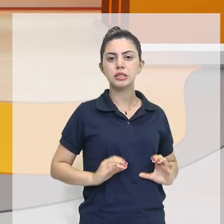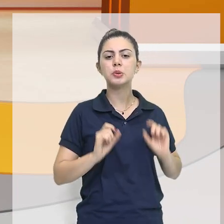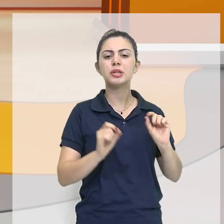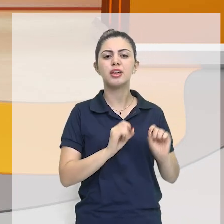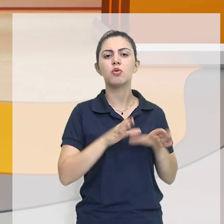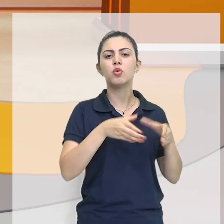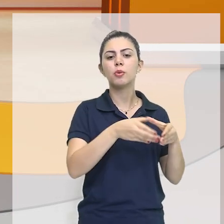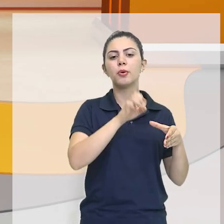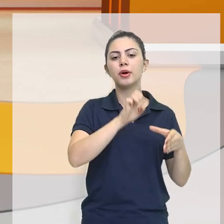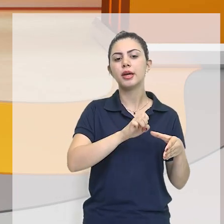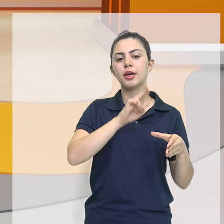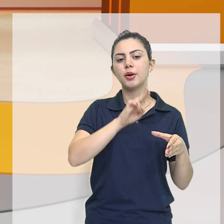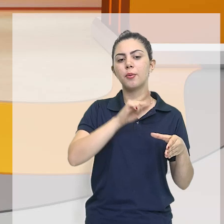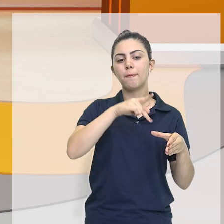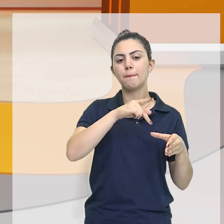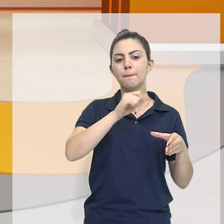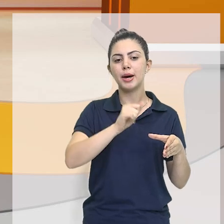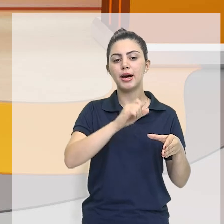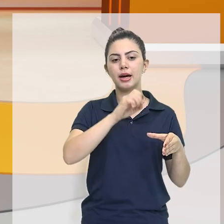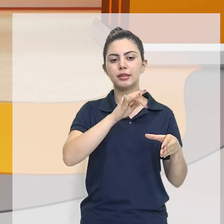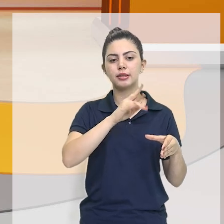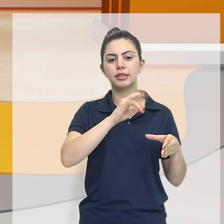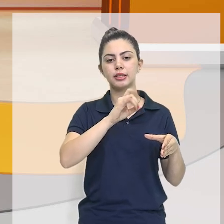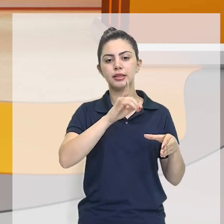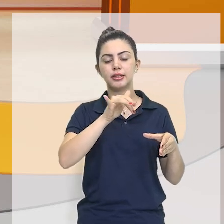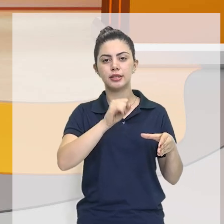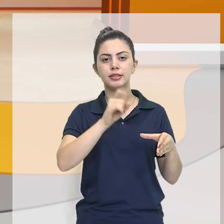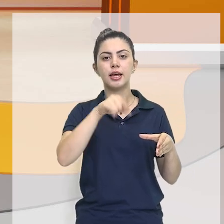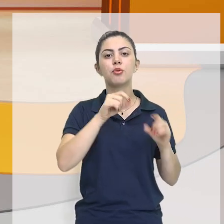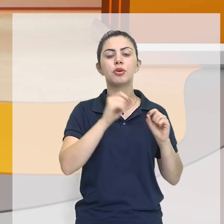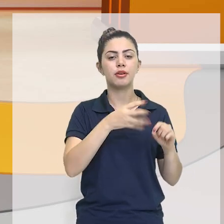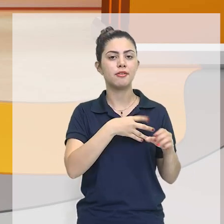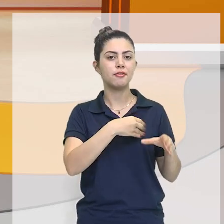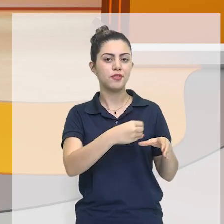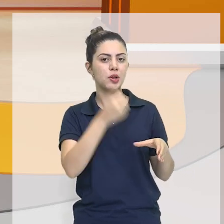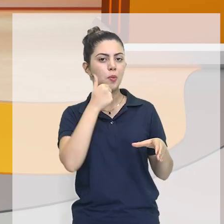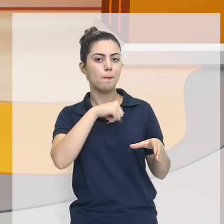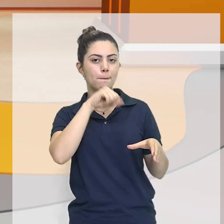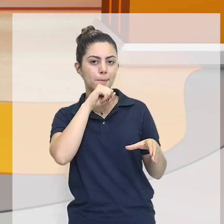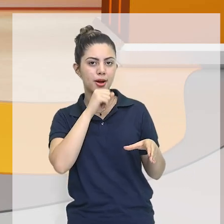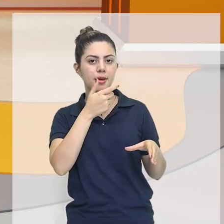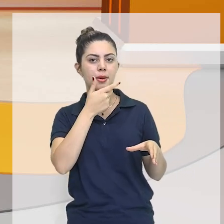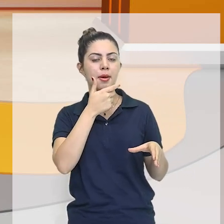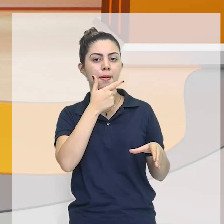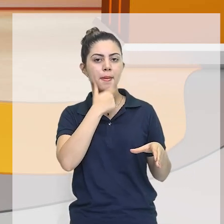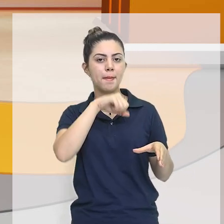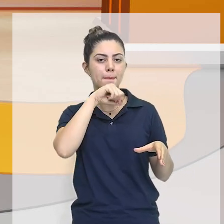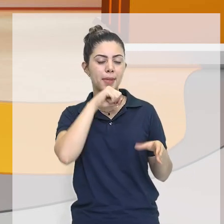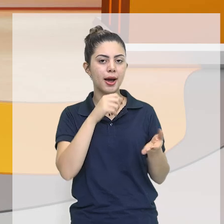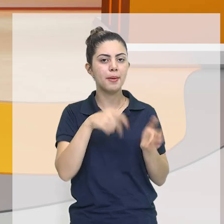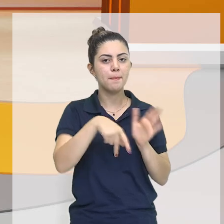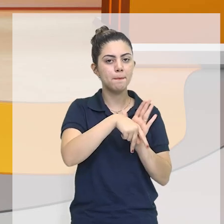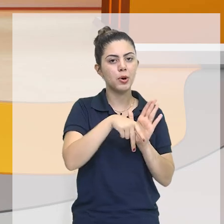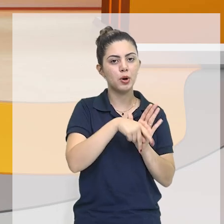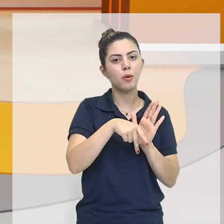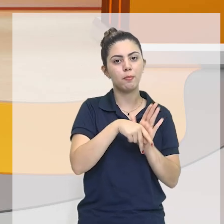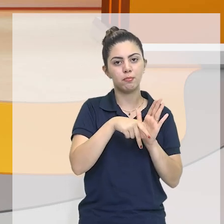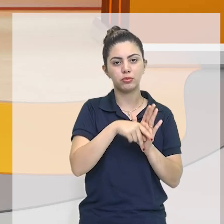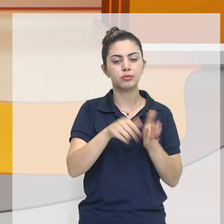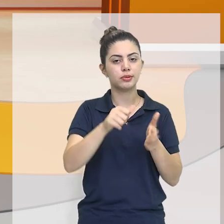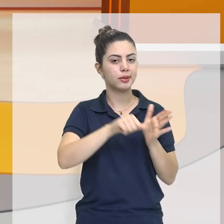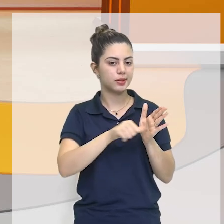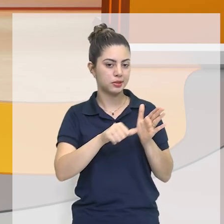eupátridas, filhos de mãe e pai atenienses. Além do campo do direito e